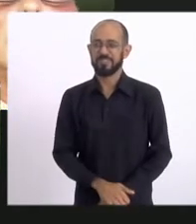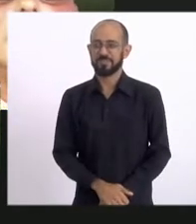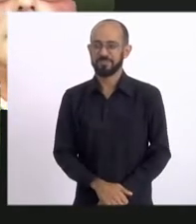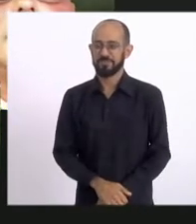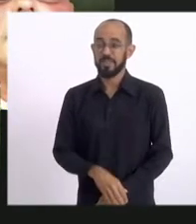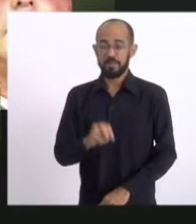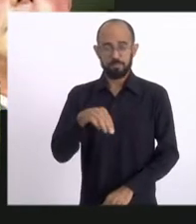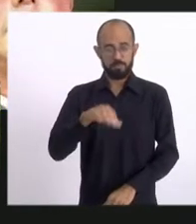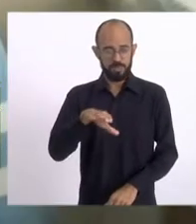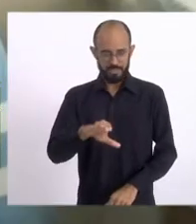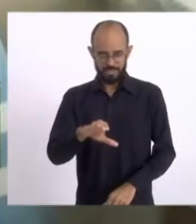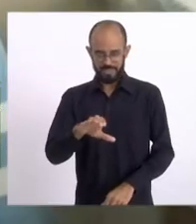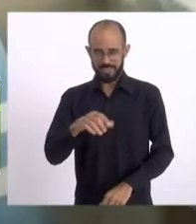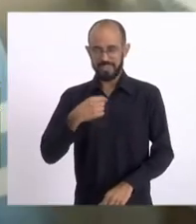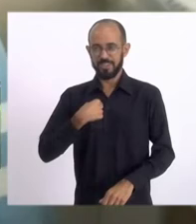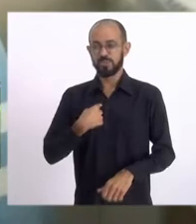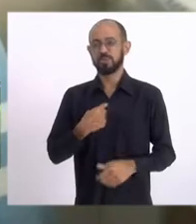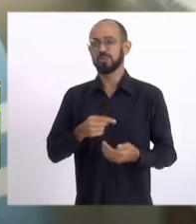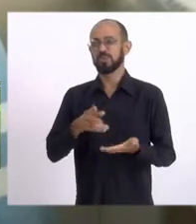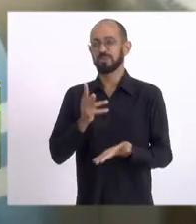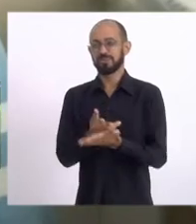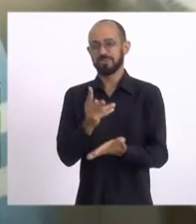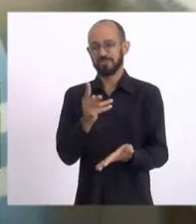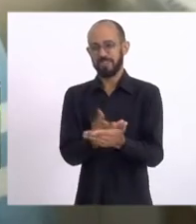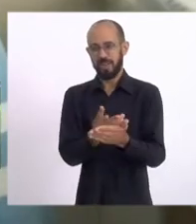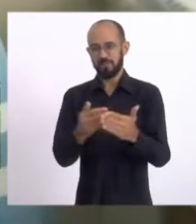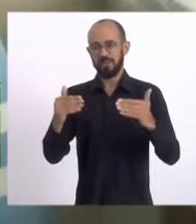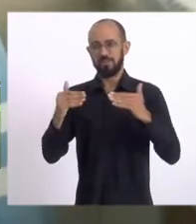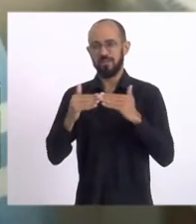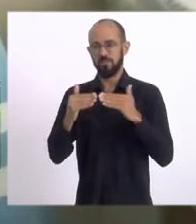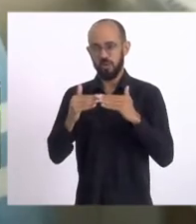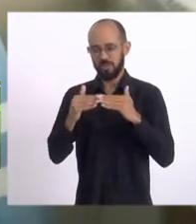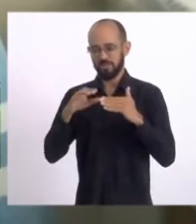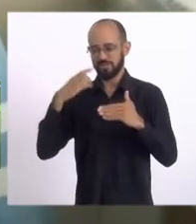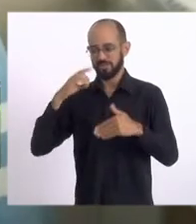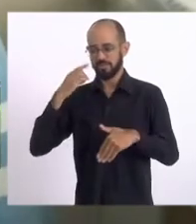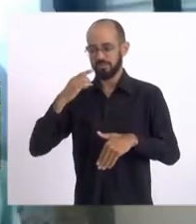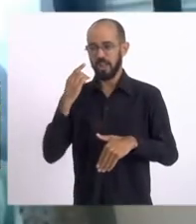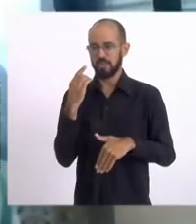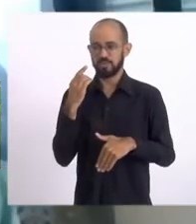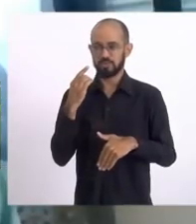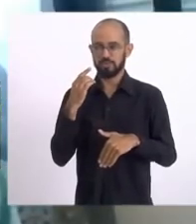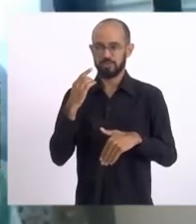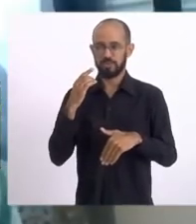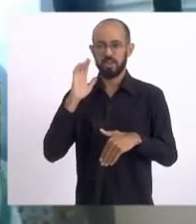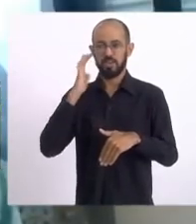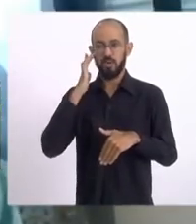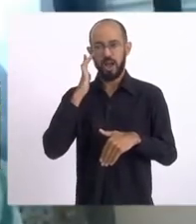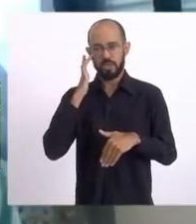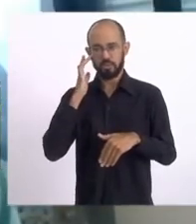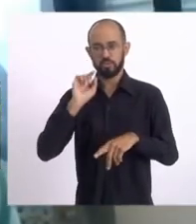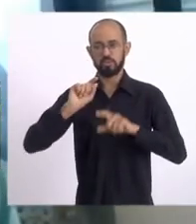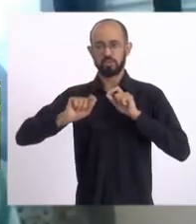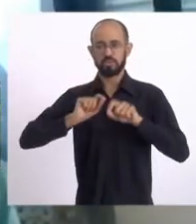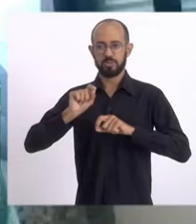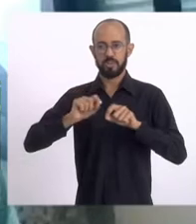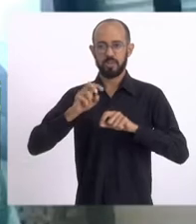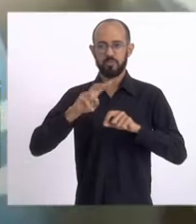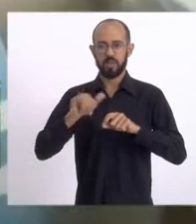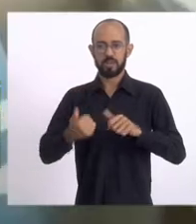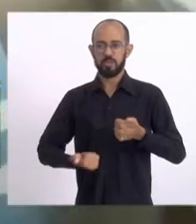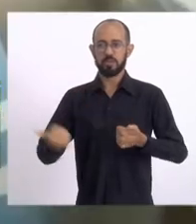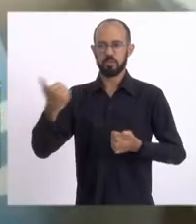Eu sou sempre a favor... dos deputados. Eu sei. Acho que vai ter uma